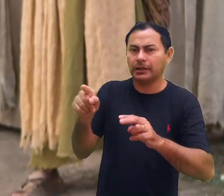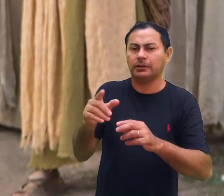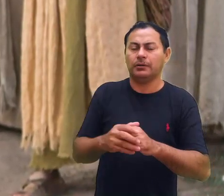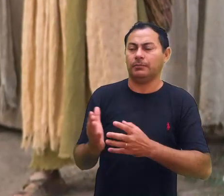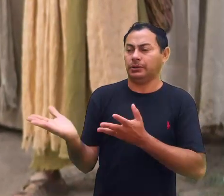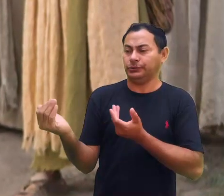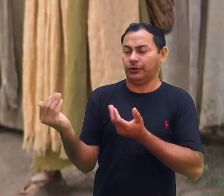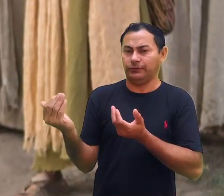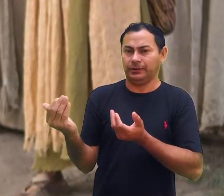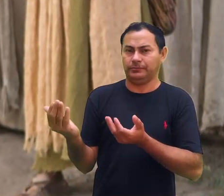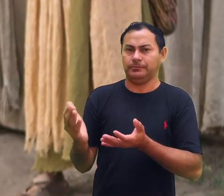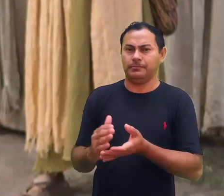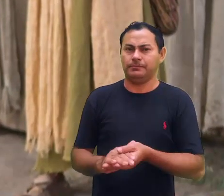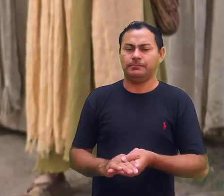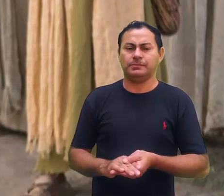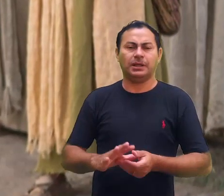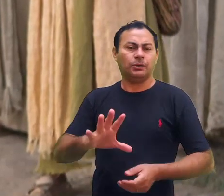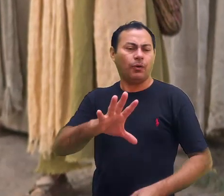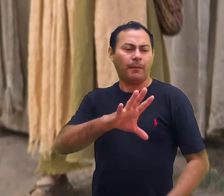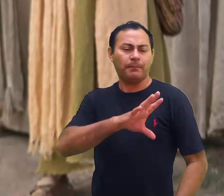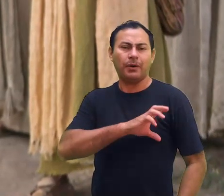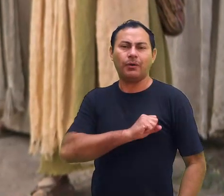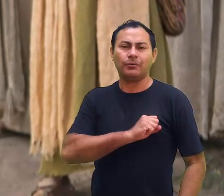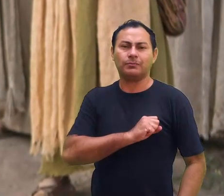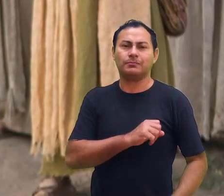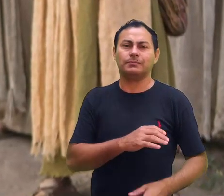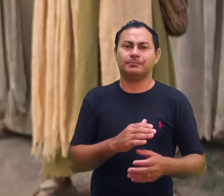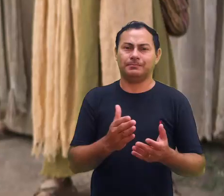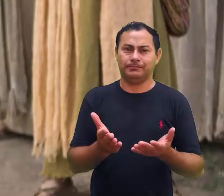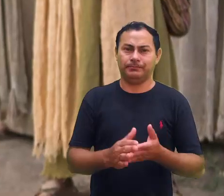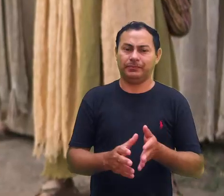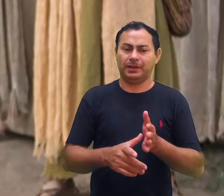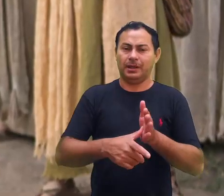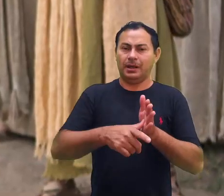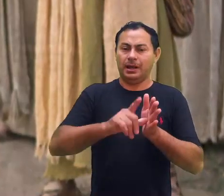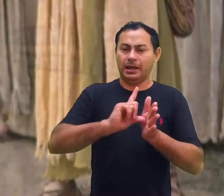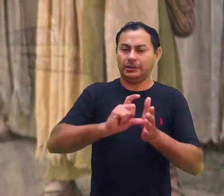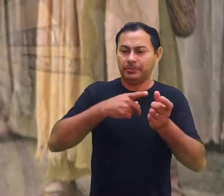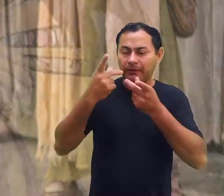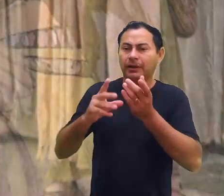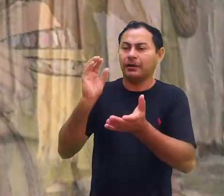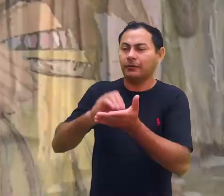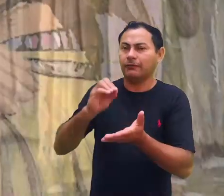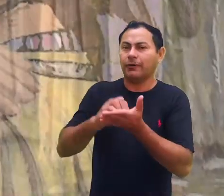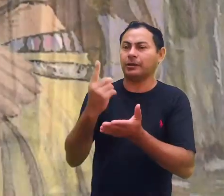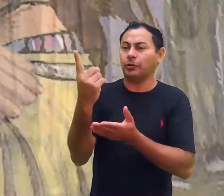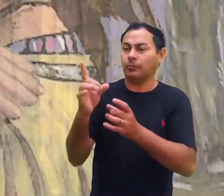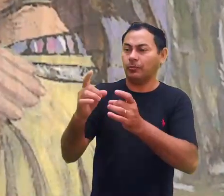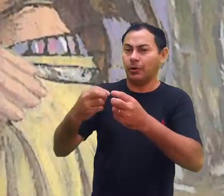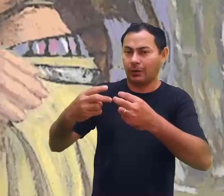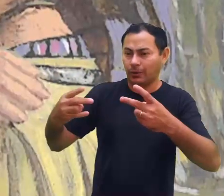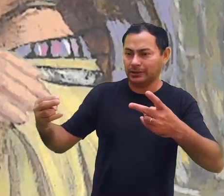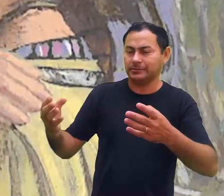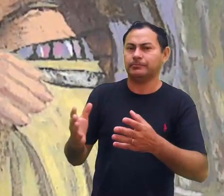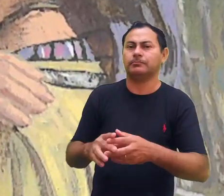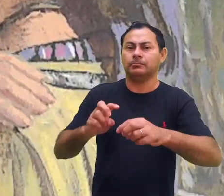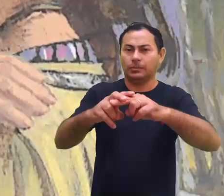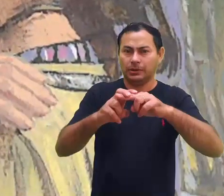para ele, para o jovem, e o amou, antes de dizer: falta-lhe uma